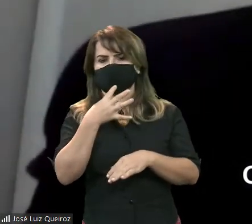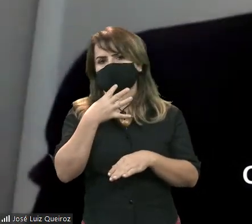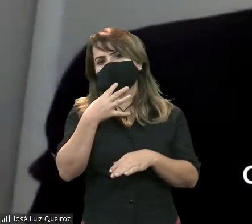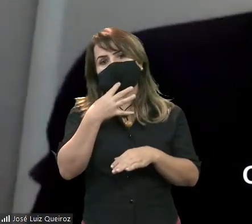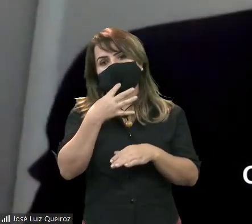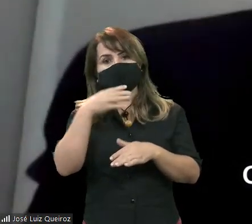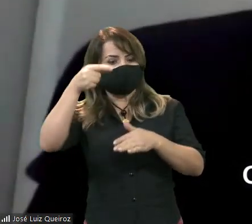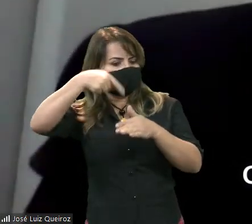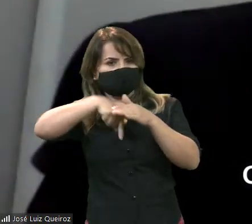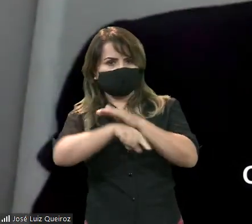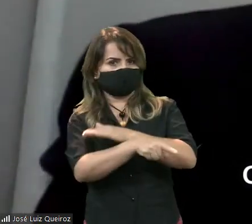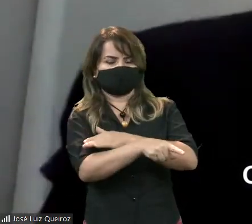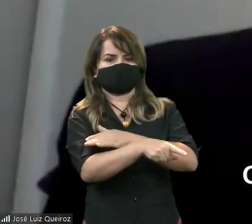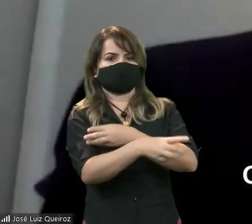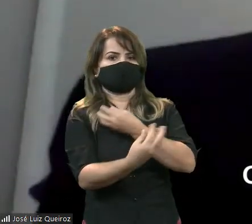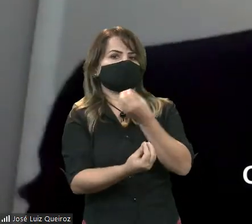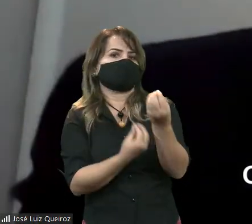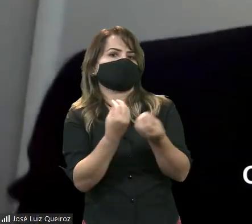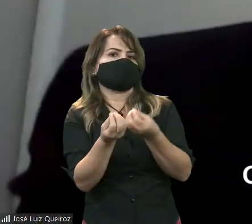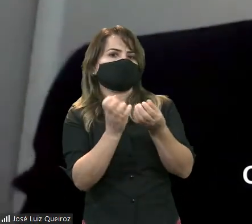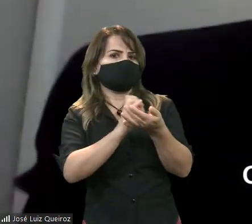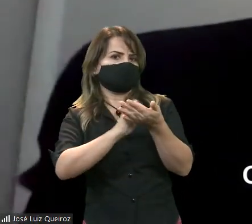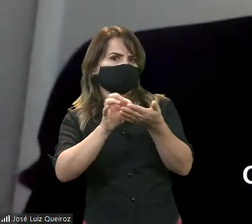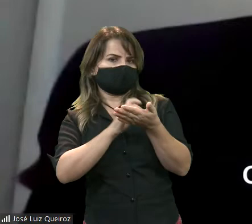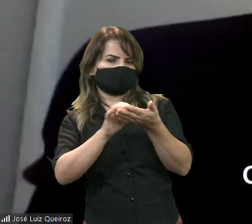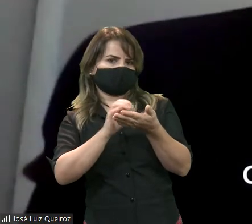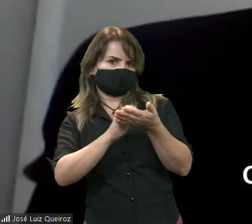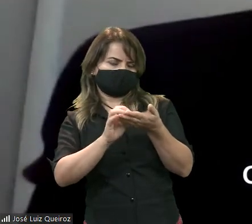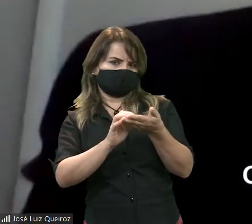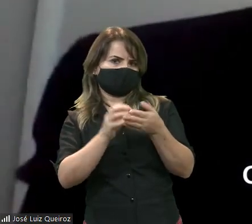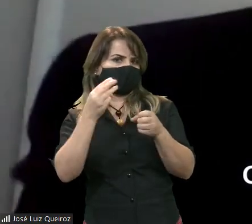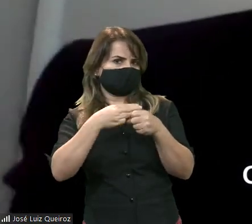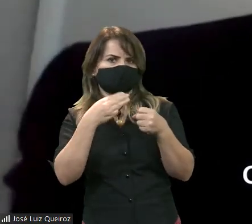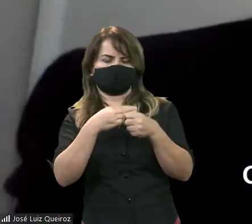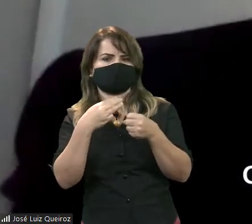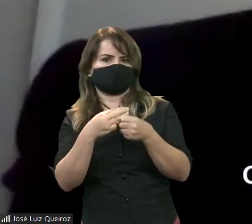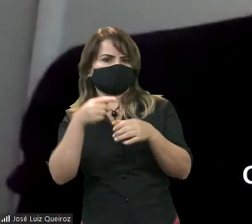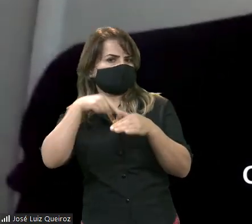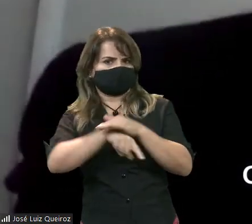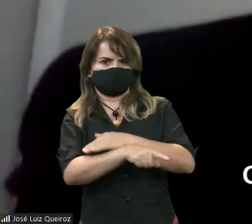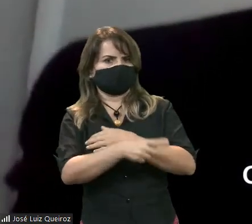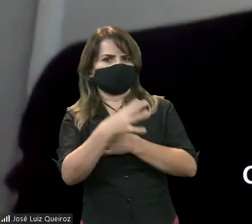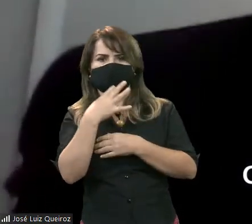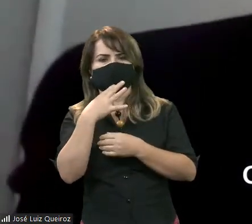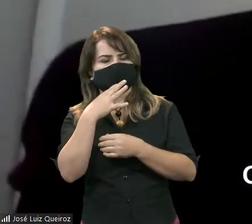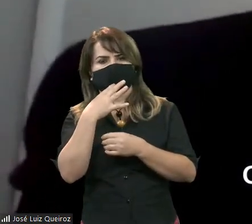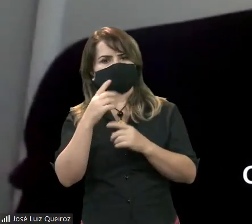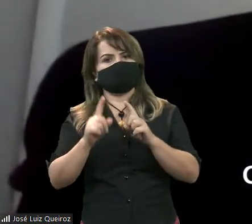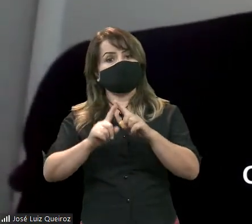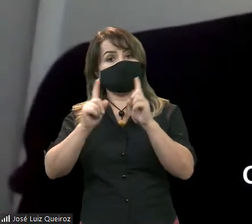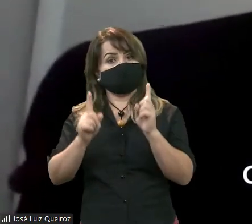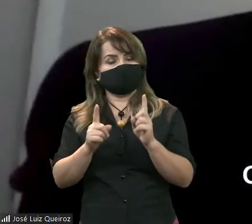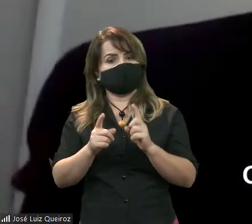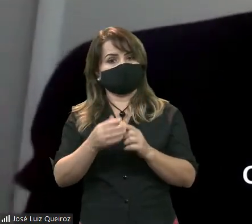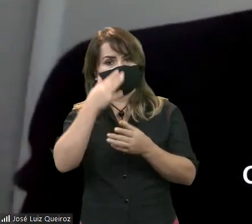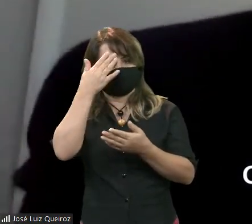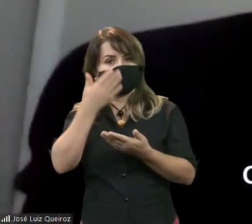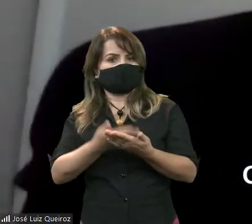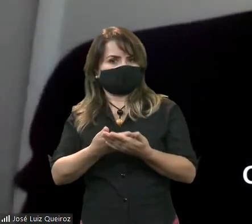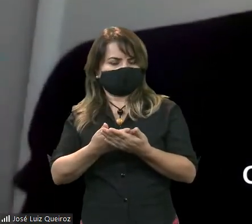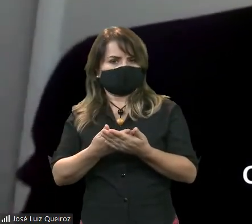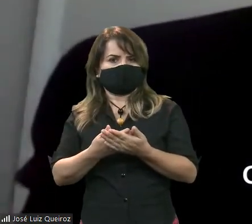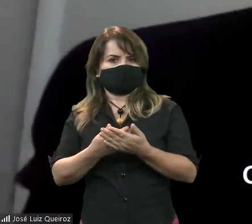do município, as suas secretarias, mas acredito que lá o prefeito, seus secretários e principalmente os servidores